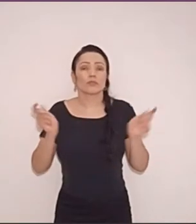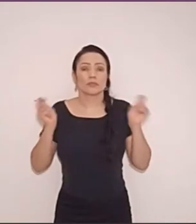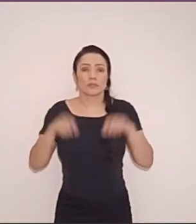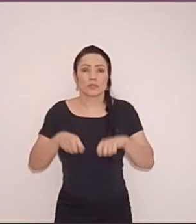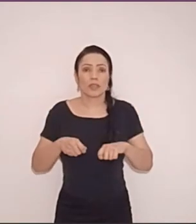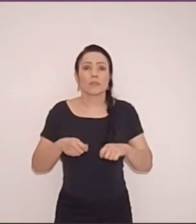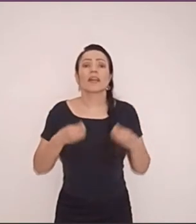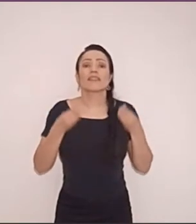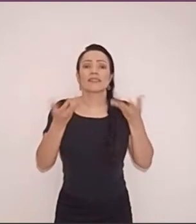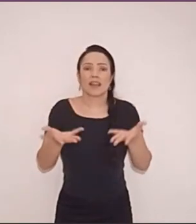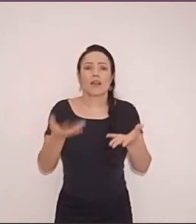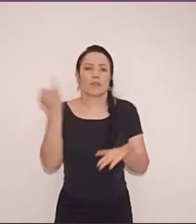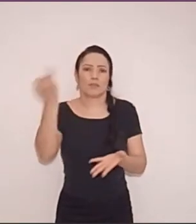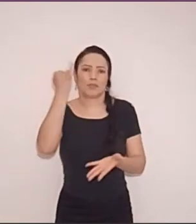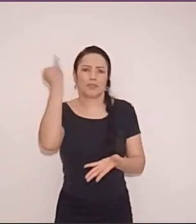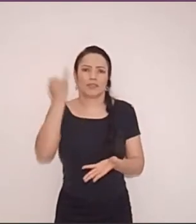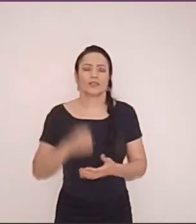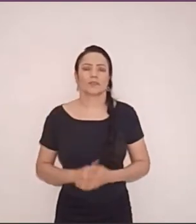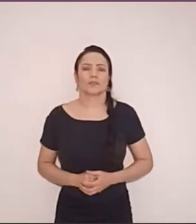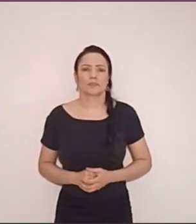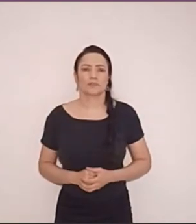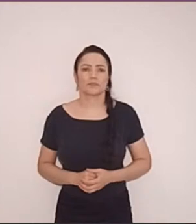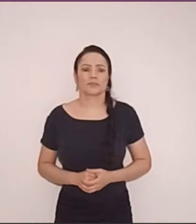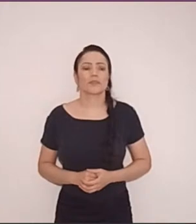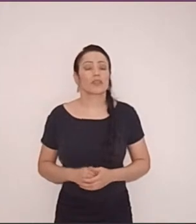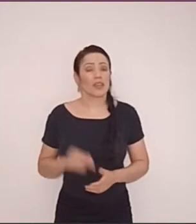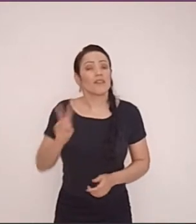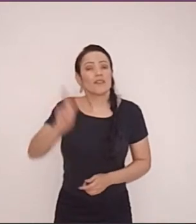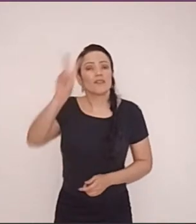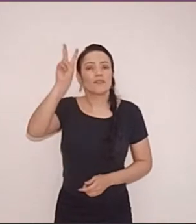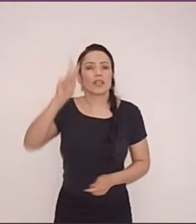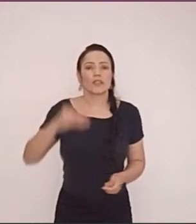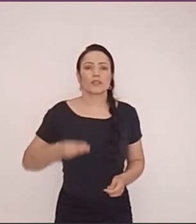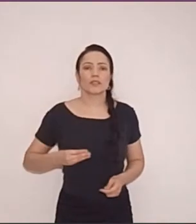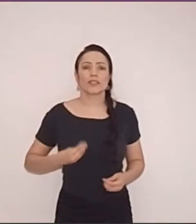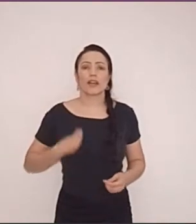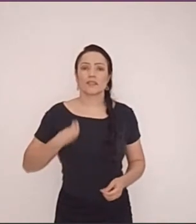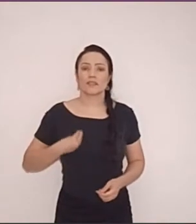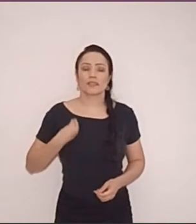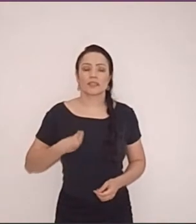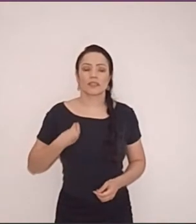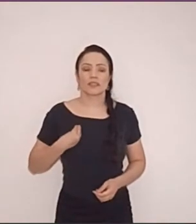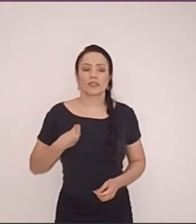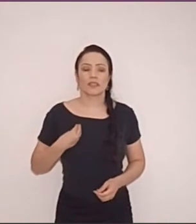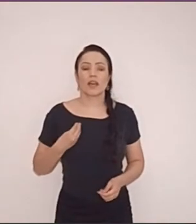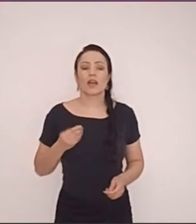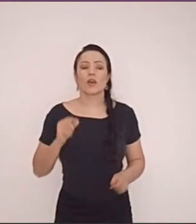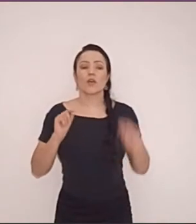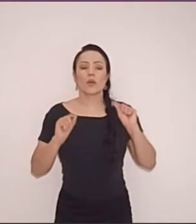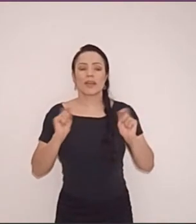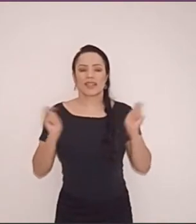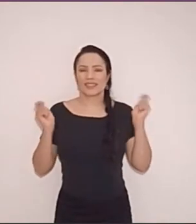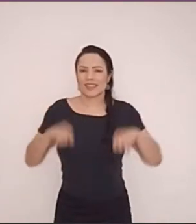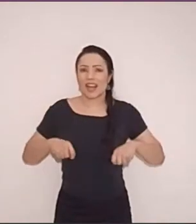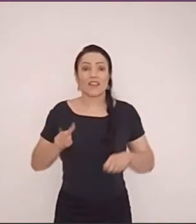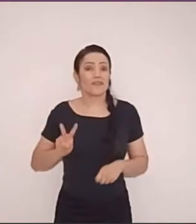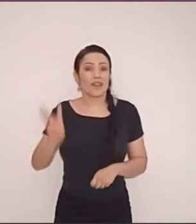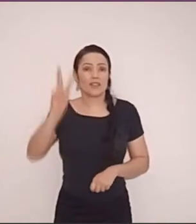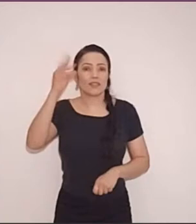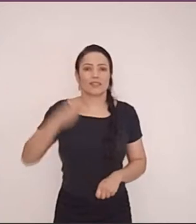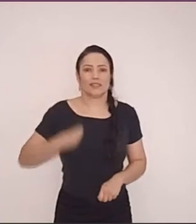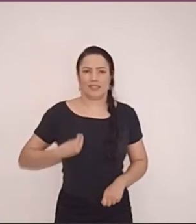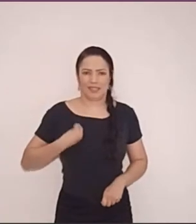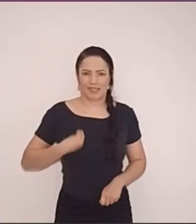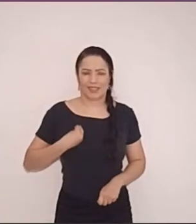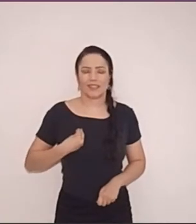algo importante Isso é uma fonte valorizar vida então uma forma a gente fazer é isso é valorizar